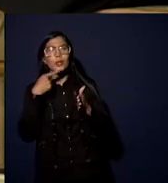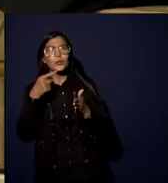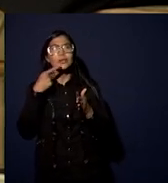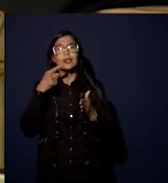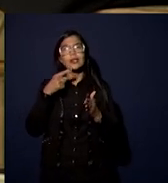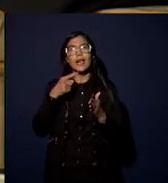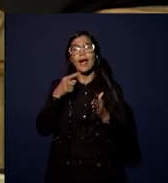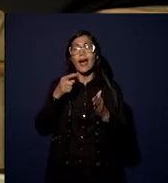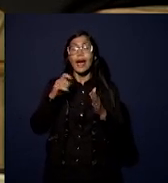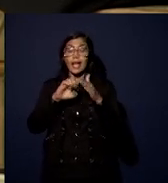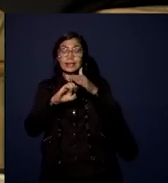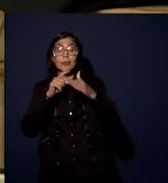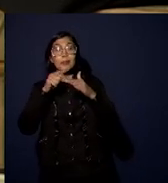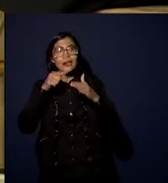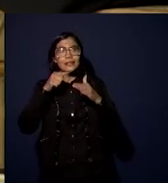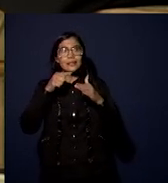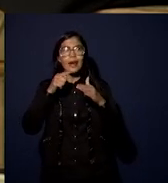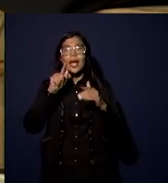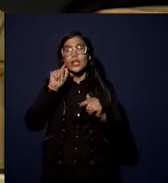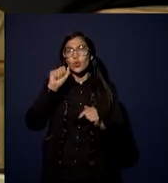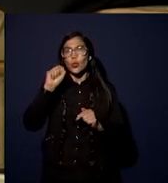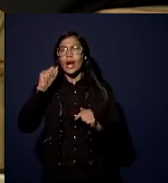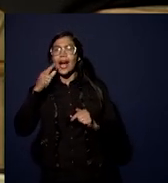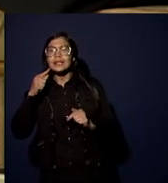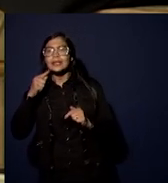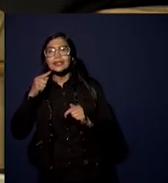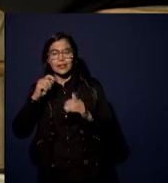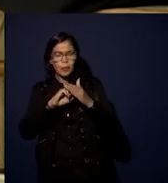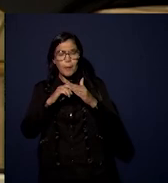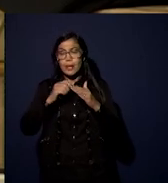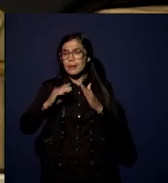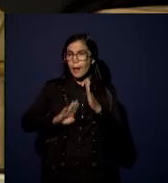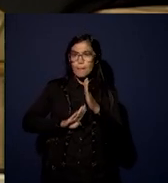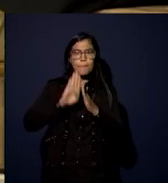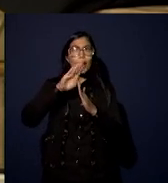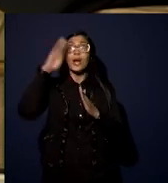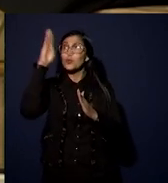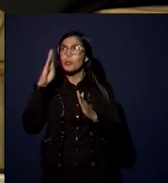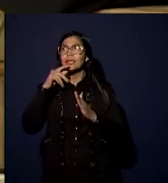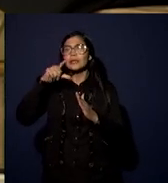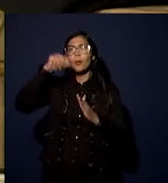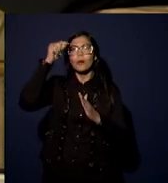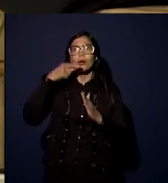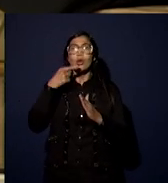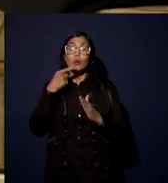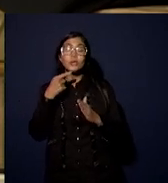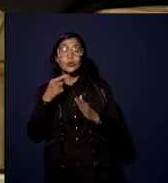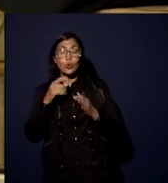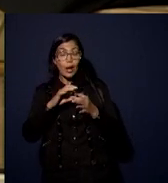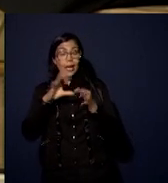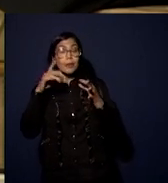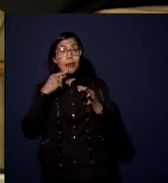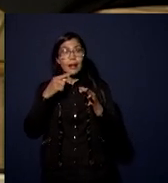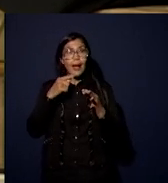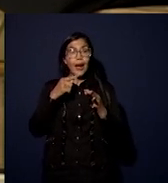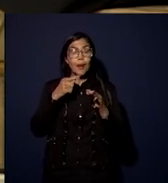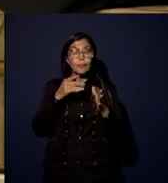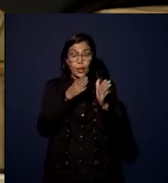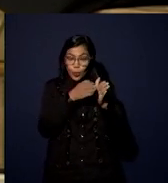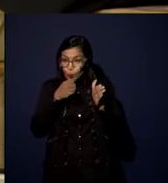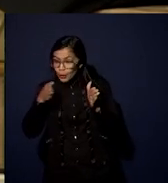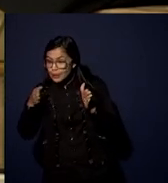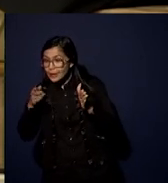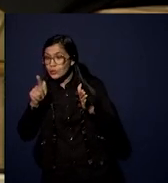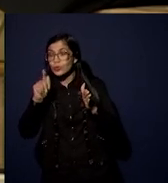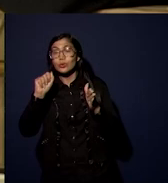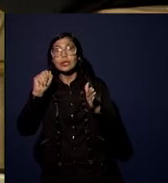operadoras e que as lutas no Brasil o governo administração anterior começou um processo liberalização do setor de gás e obviamente